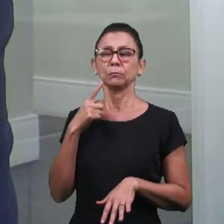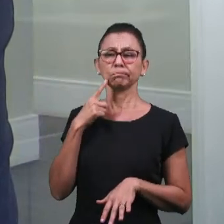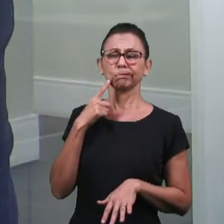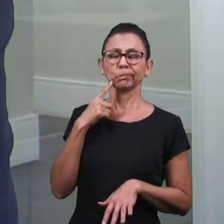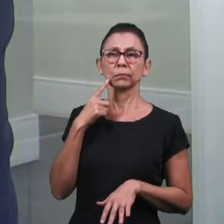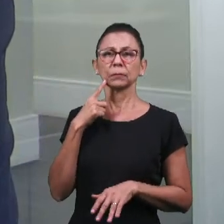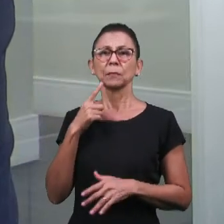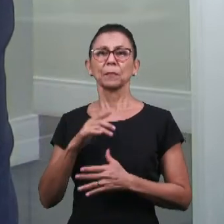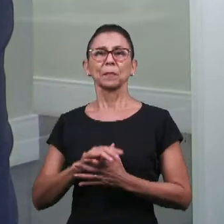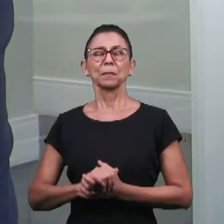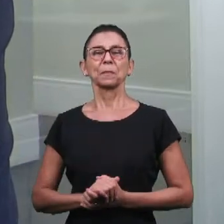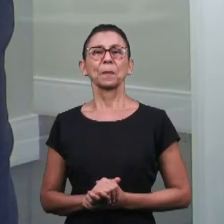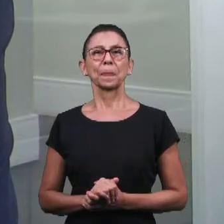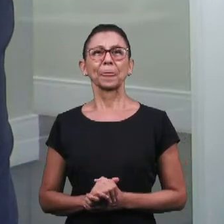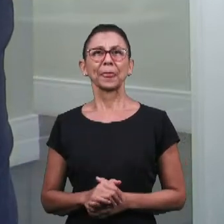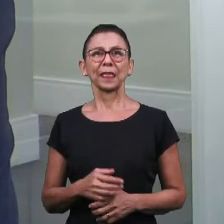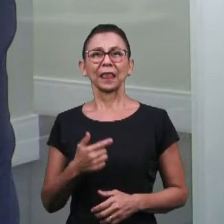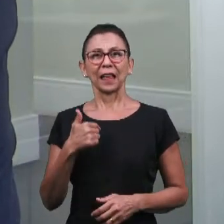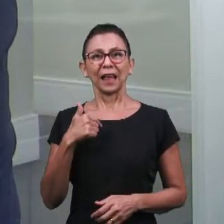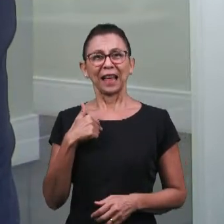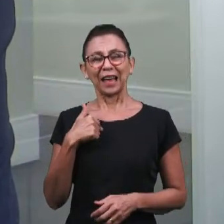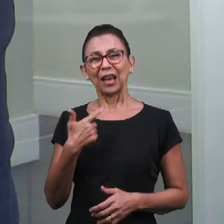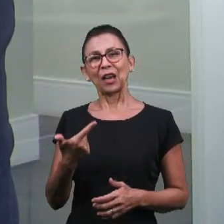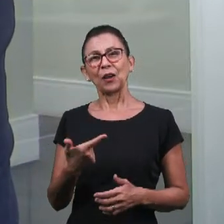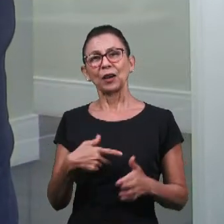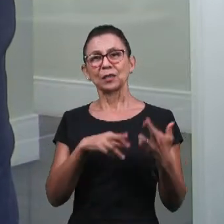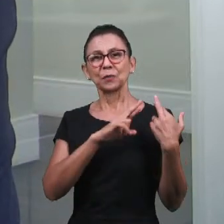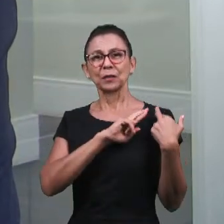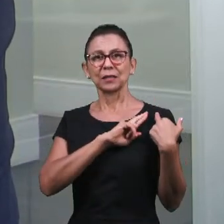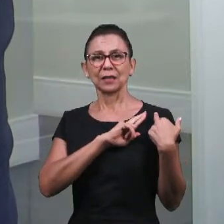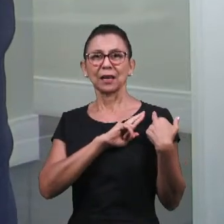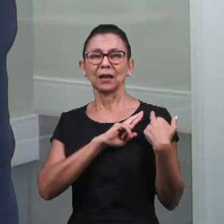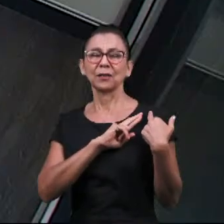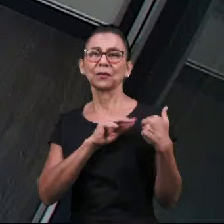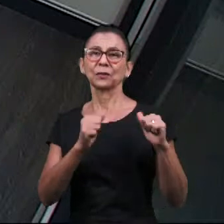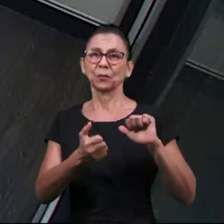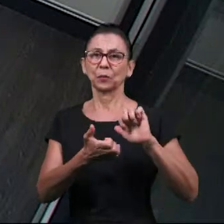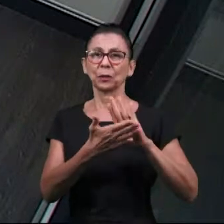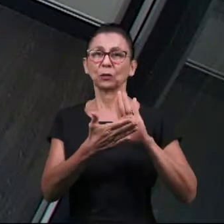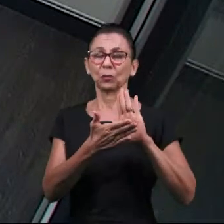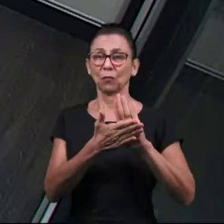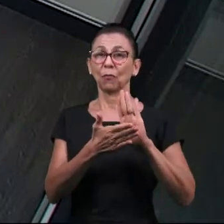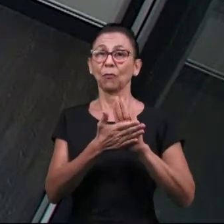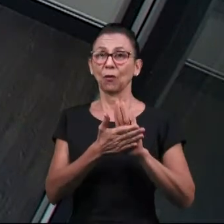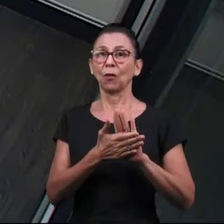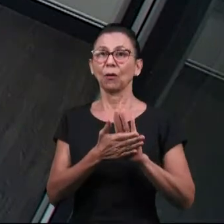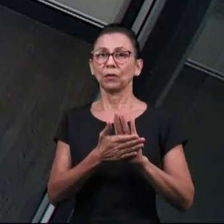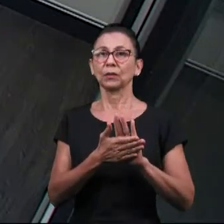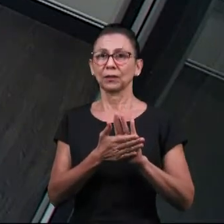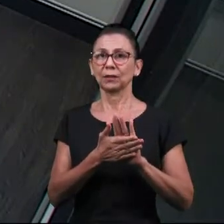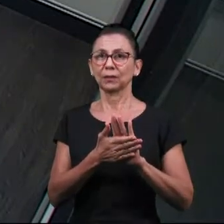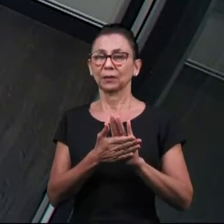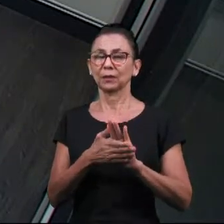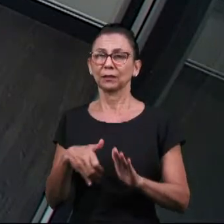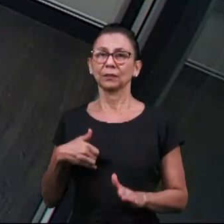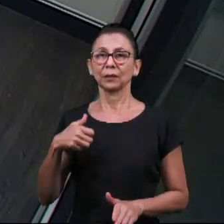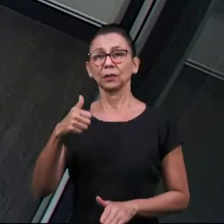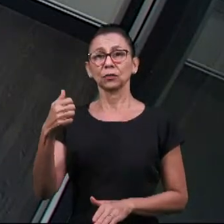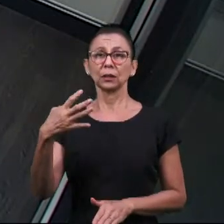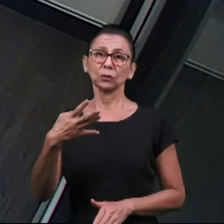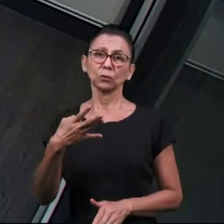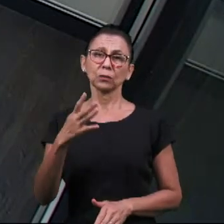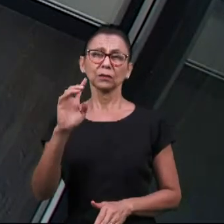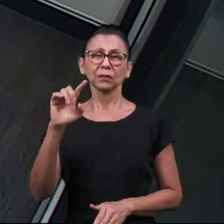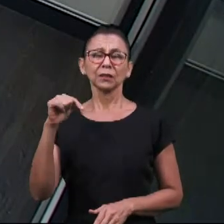mesmo. Louvor, aí eu dirigia louvor com 14 anos. Era né? necessidade daquela época. Era necessidade da época. Mas aí com 16